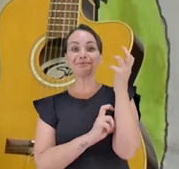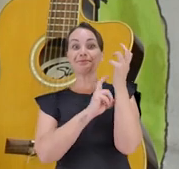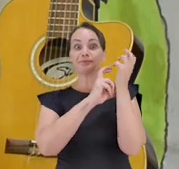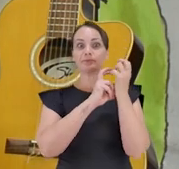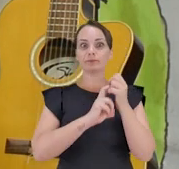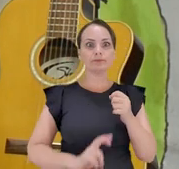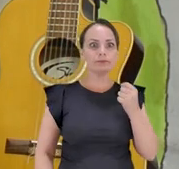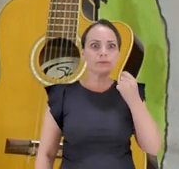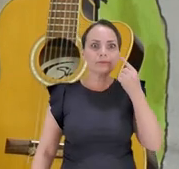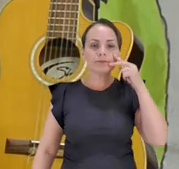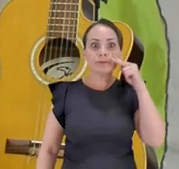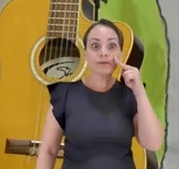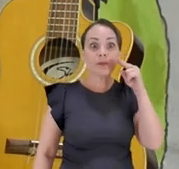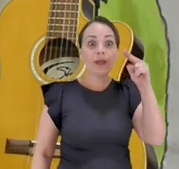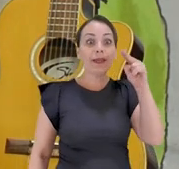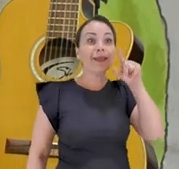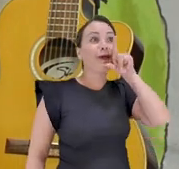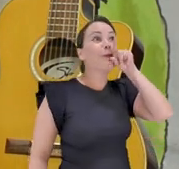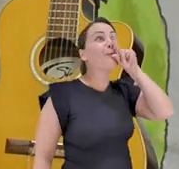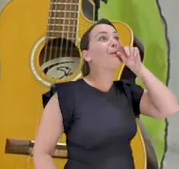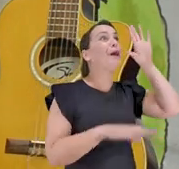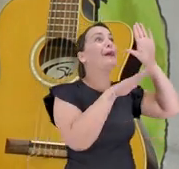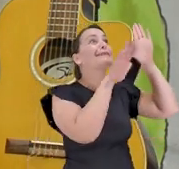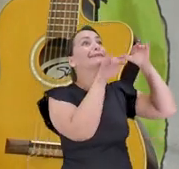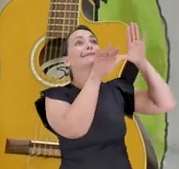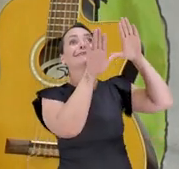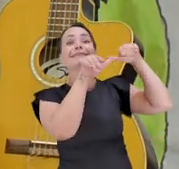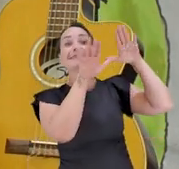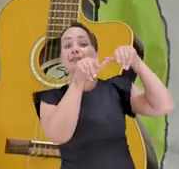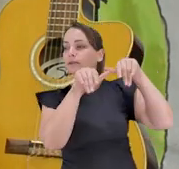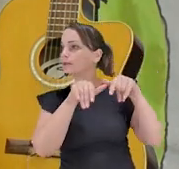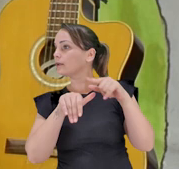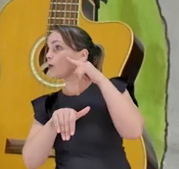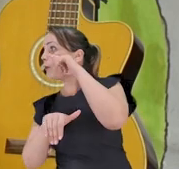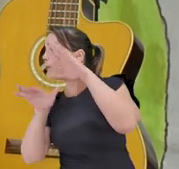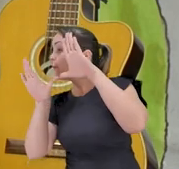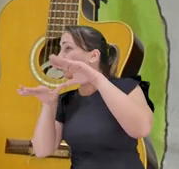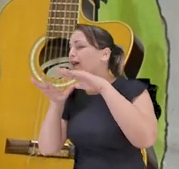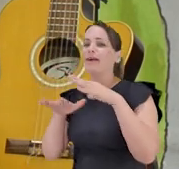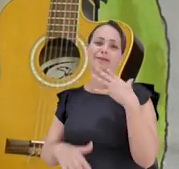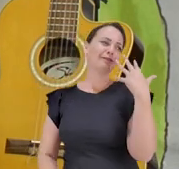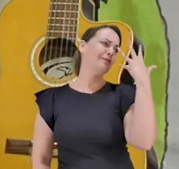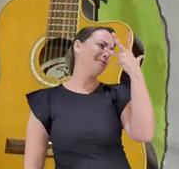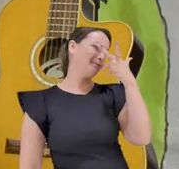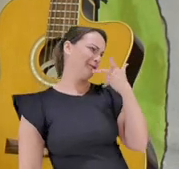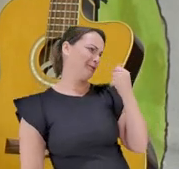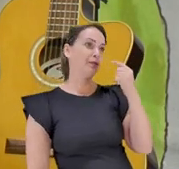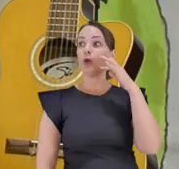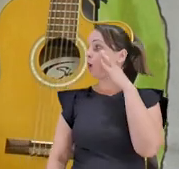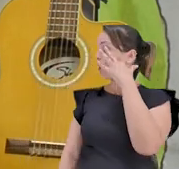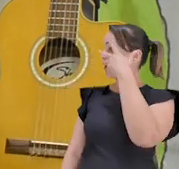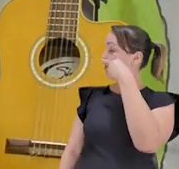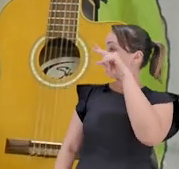Xiii, olha, estou vendo um passarinho. Xiii, olha, estou vendo um passarinho. Que bonitinho. Olha o